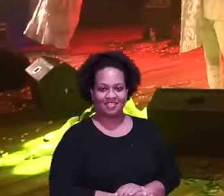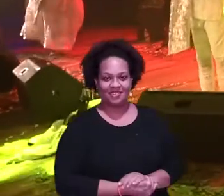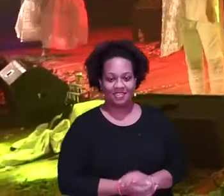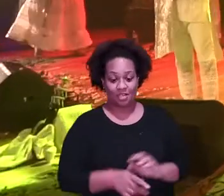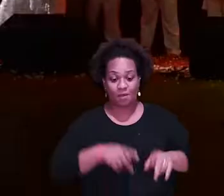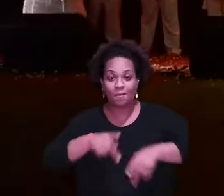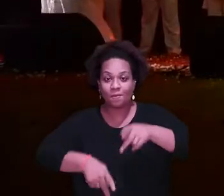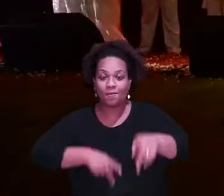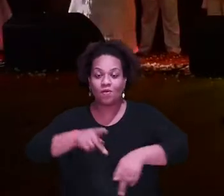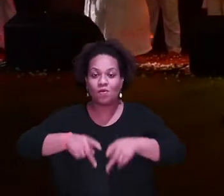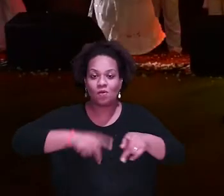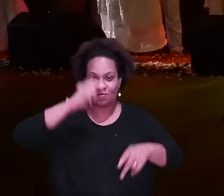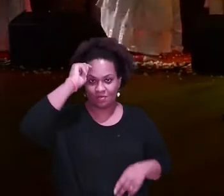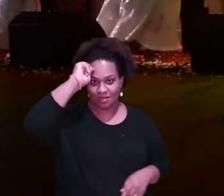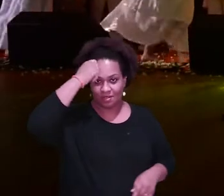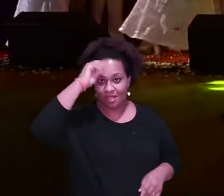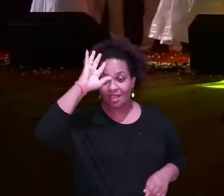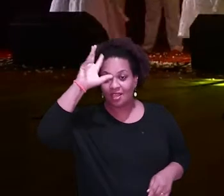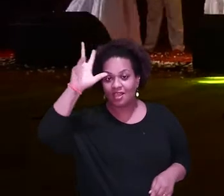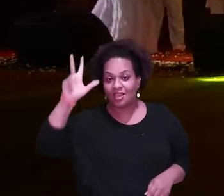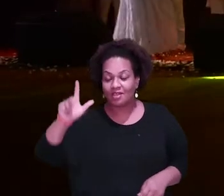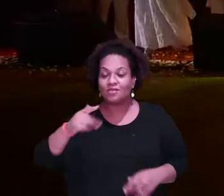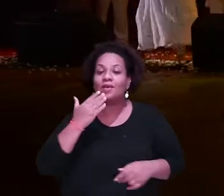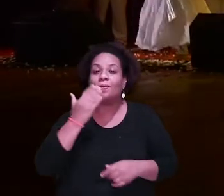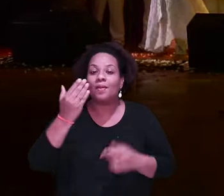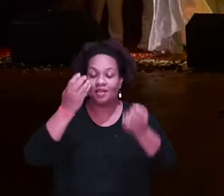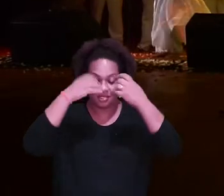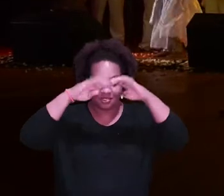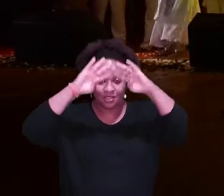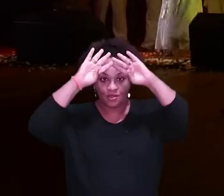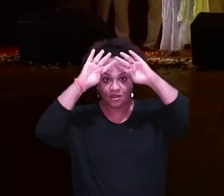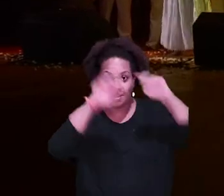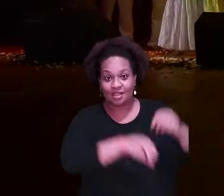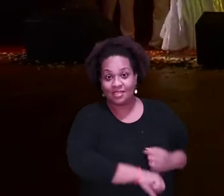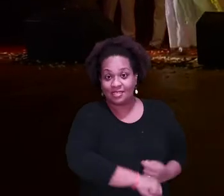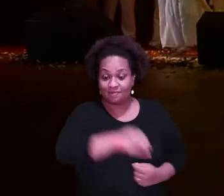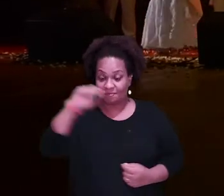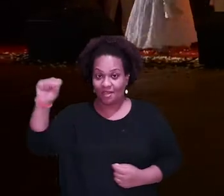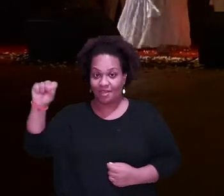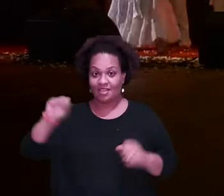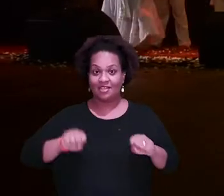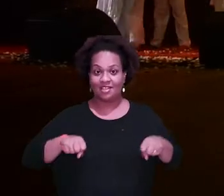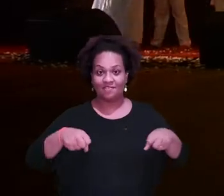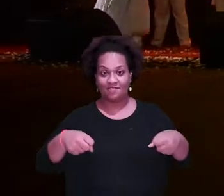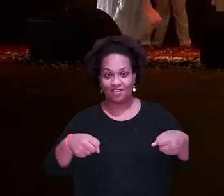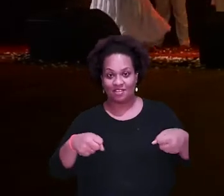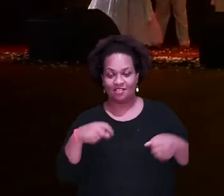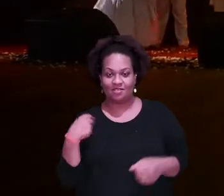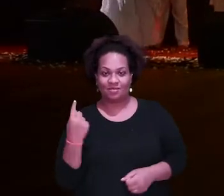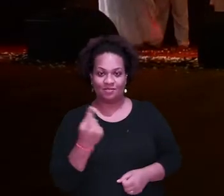oia grande guerreira do Povo na rua a gente fez espada e nos